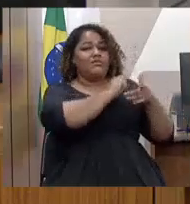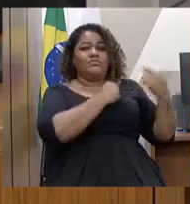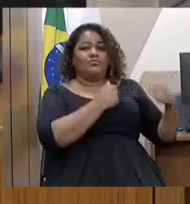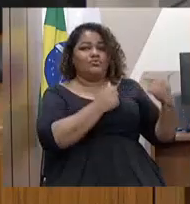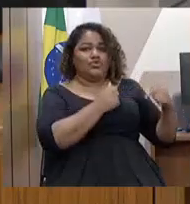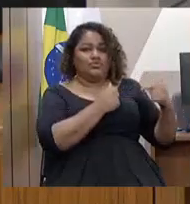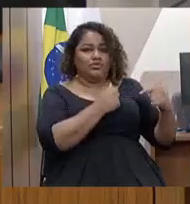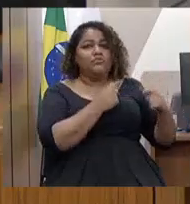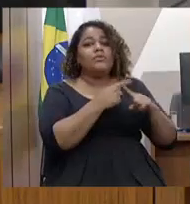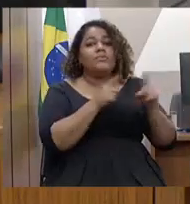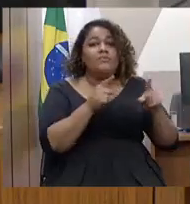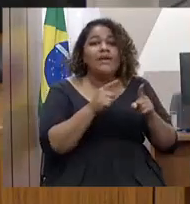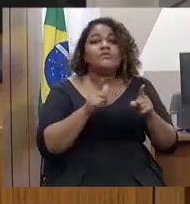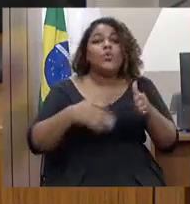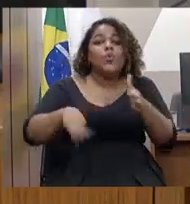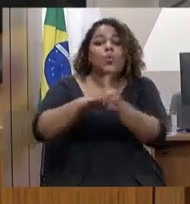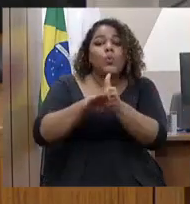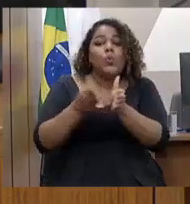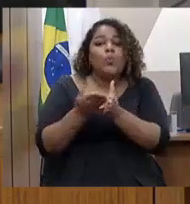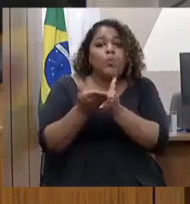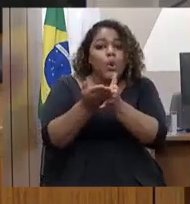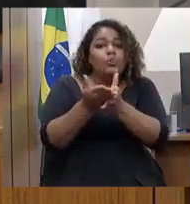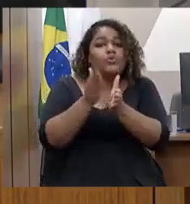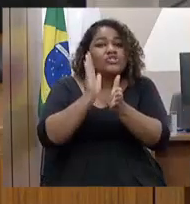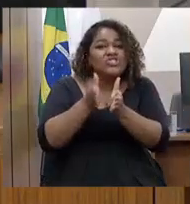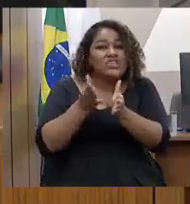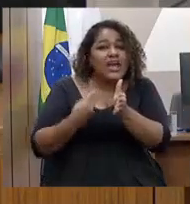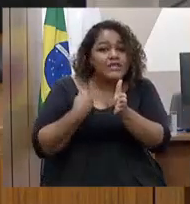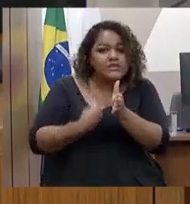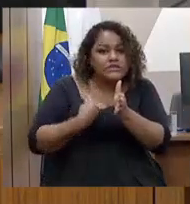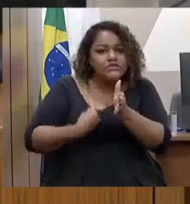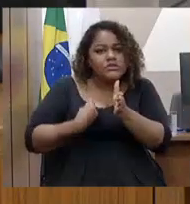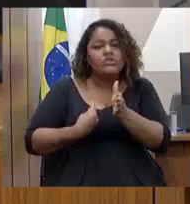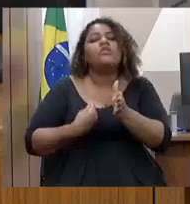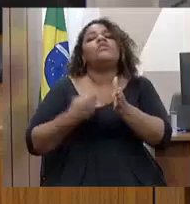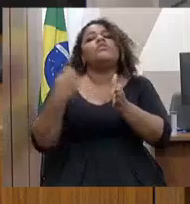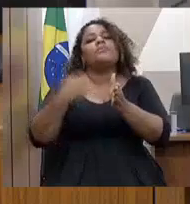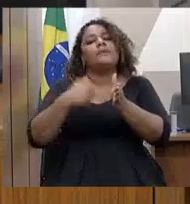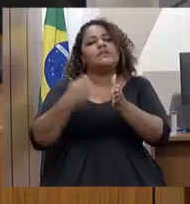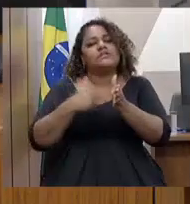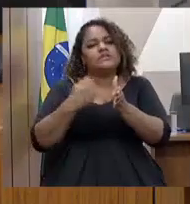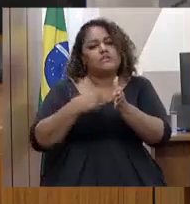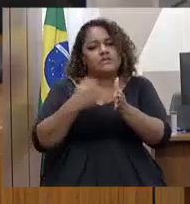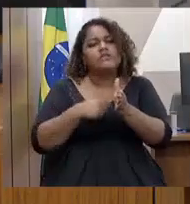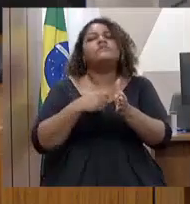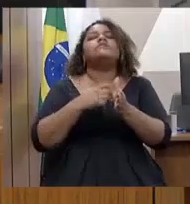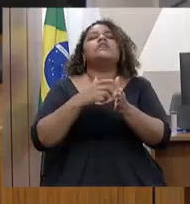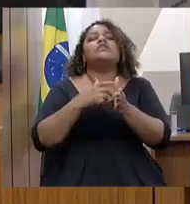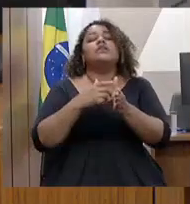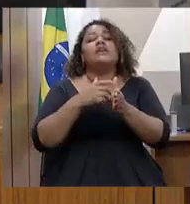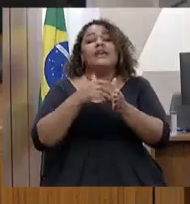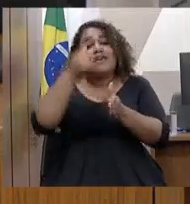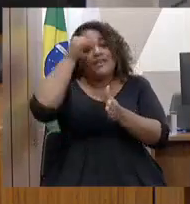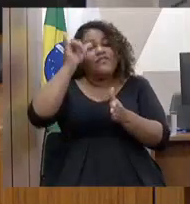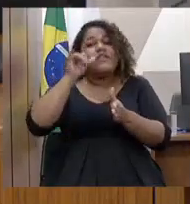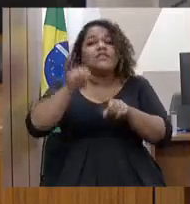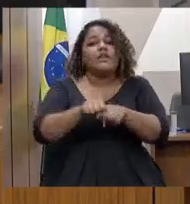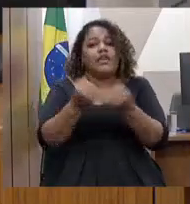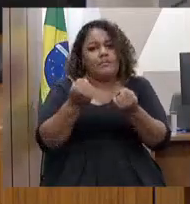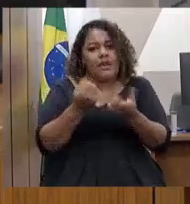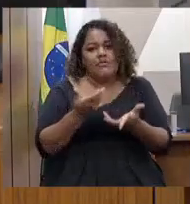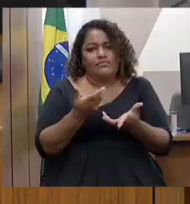destruído pouco que já tem né E se não tiver auditor fiscal se não tiver carro se não tiver gasolina se não tiver